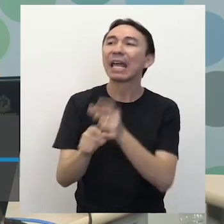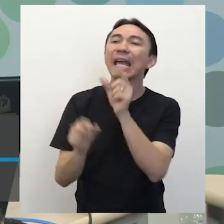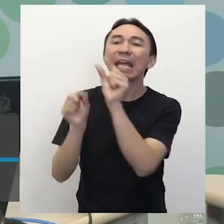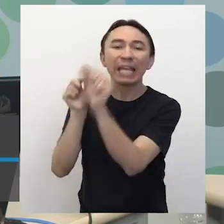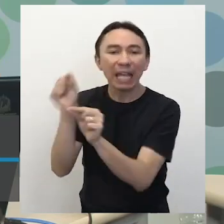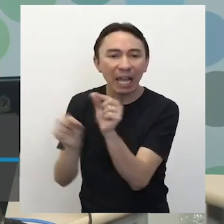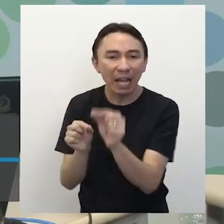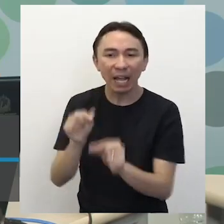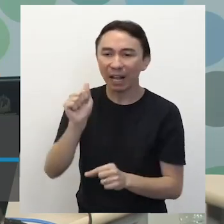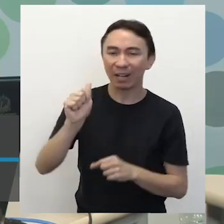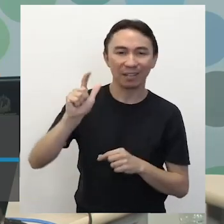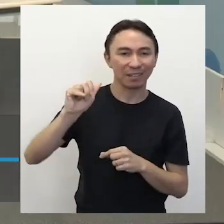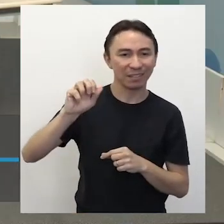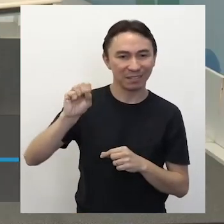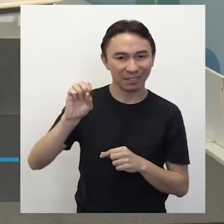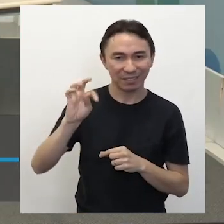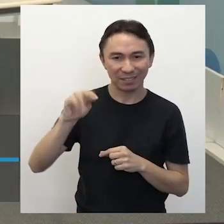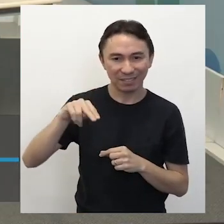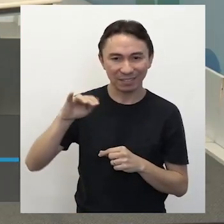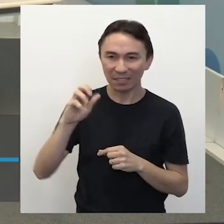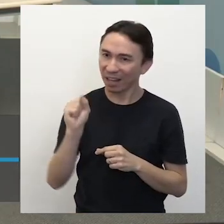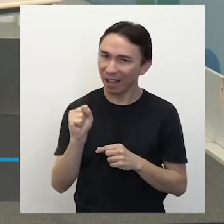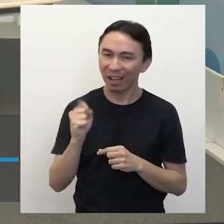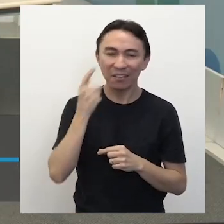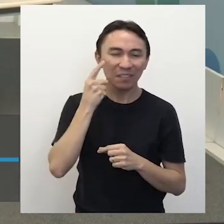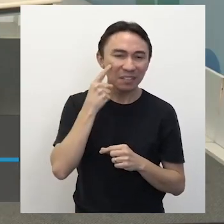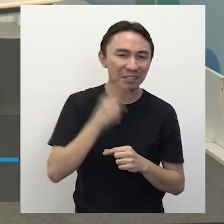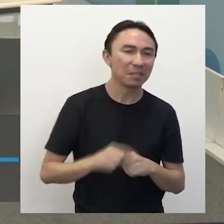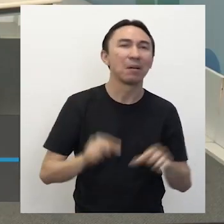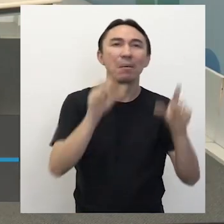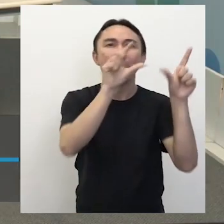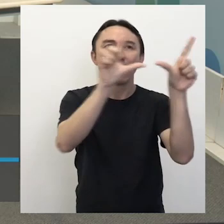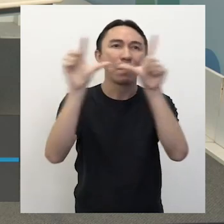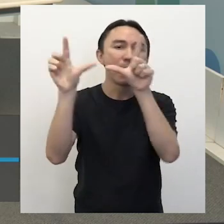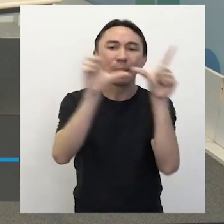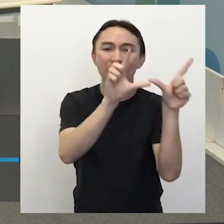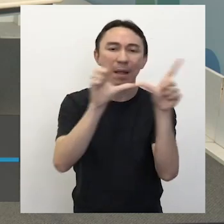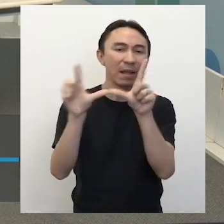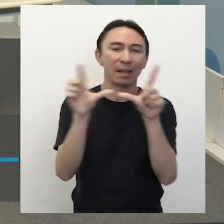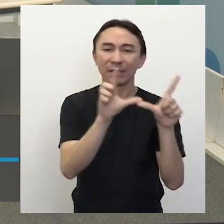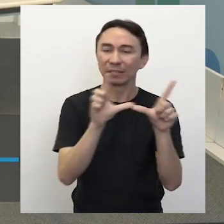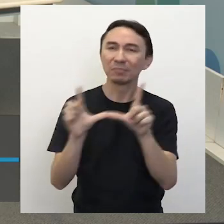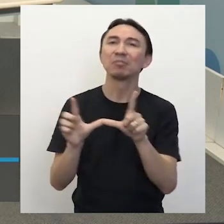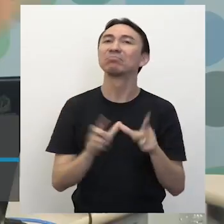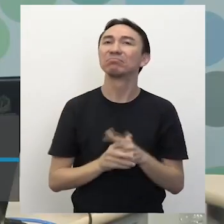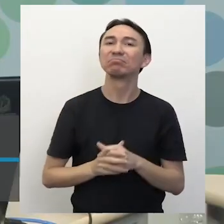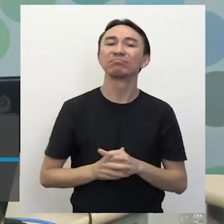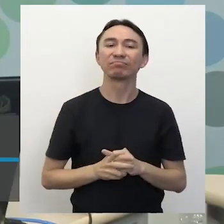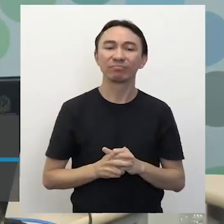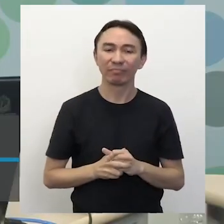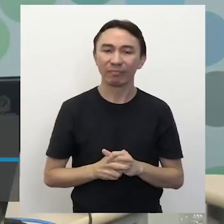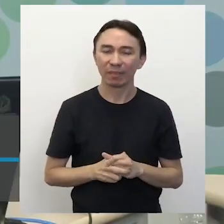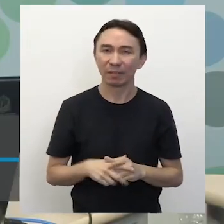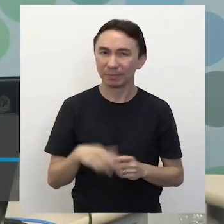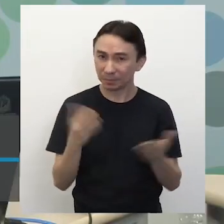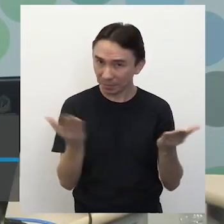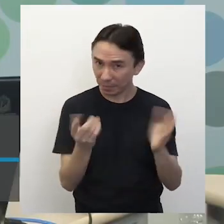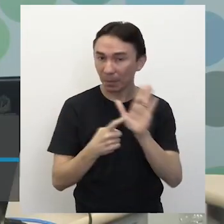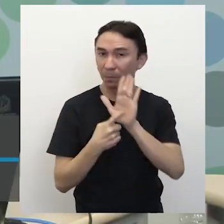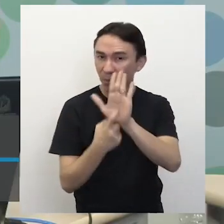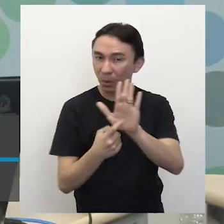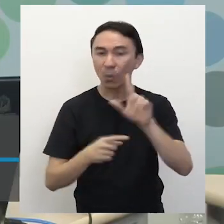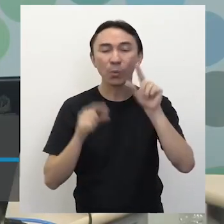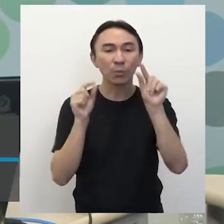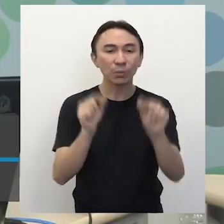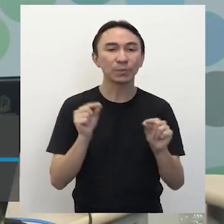alienista. Isso, esse quadro a quadro, né? Bem bacana, porque a gente falou da mise-en-scène, né? Escolhendo quadro a quadro. Mas aí, sabe o que a gente vai mostrar agora?